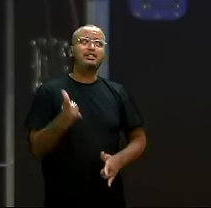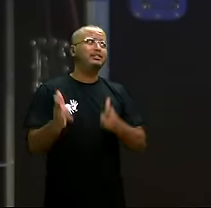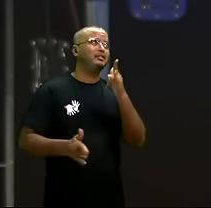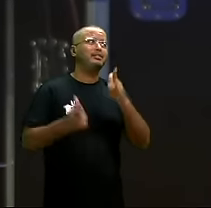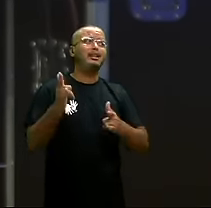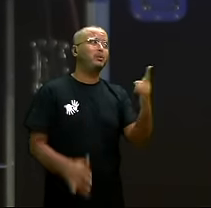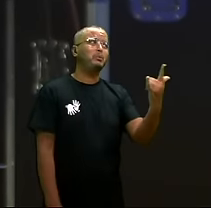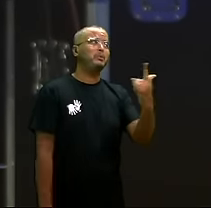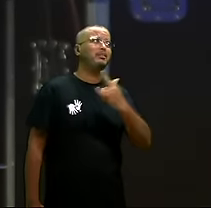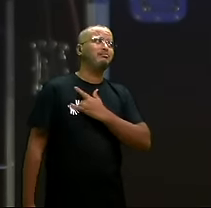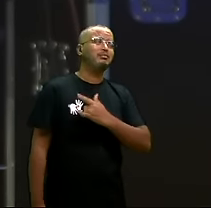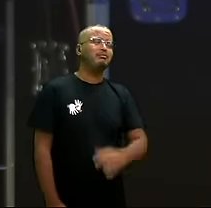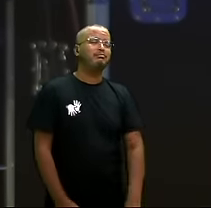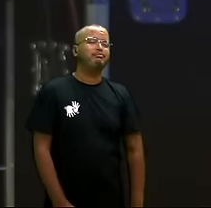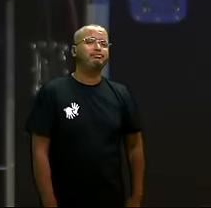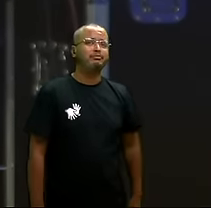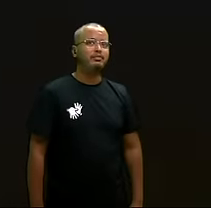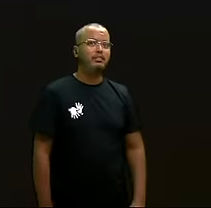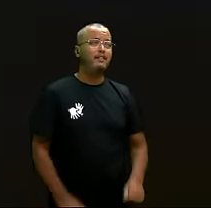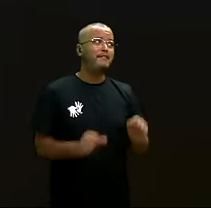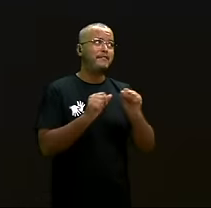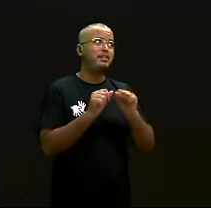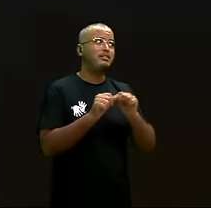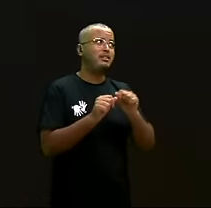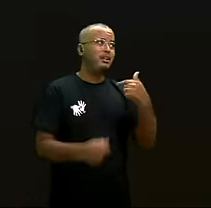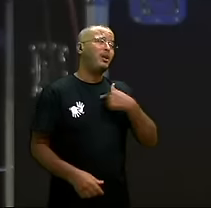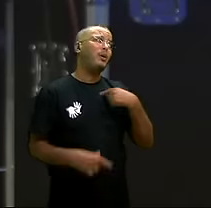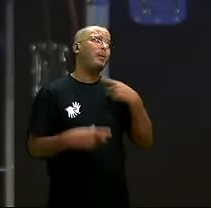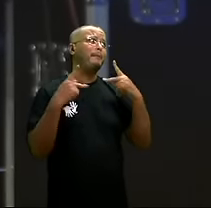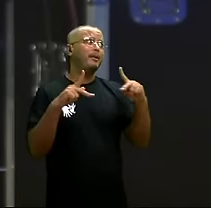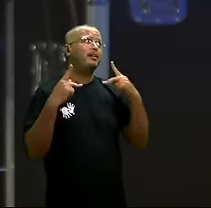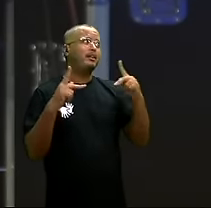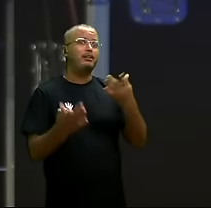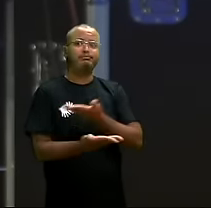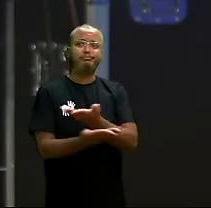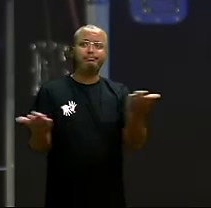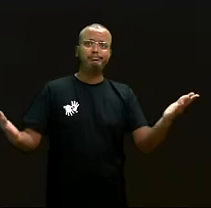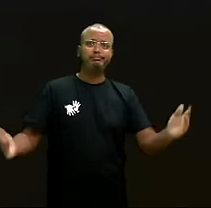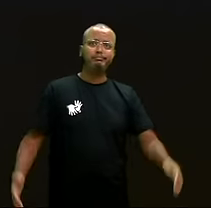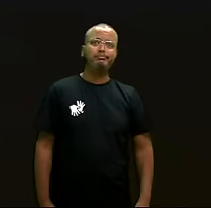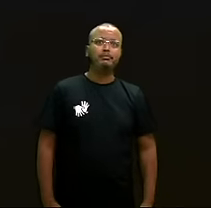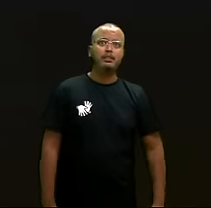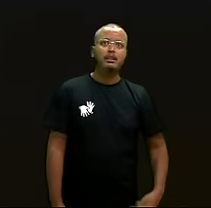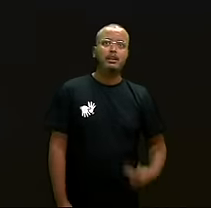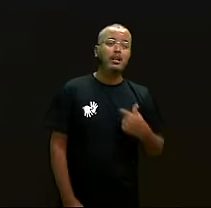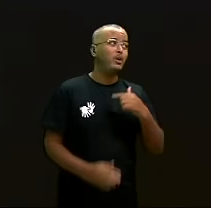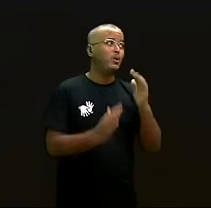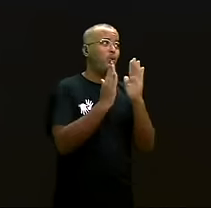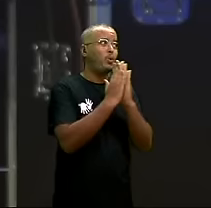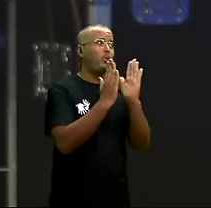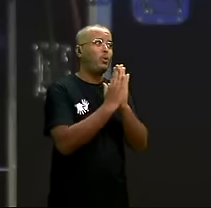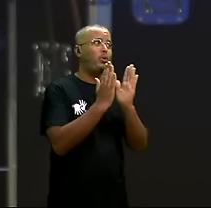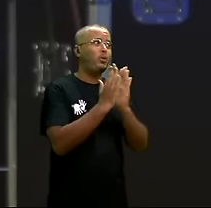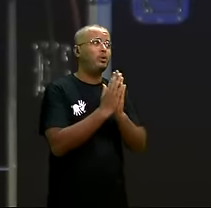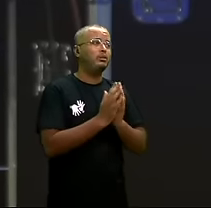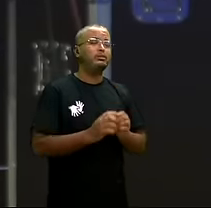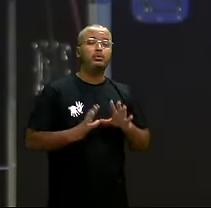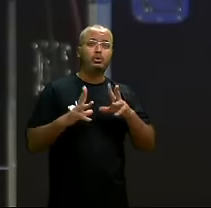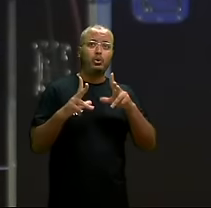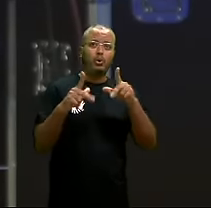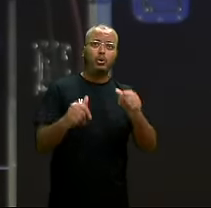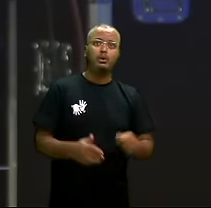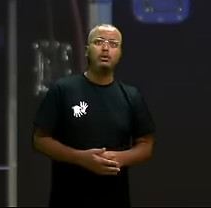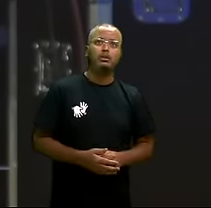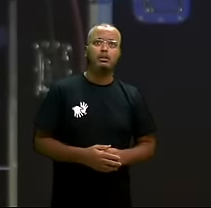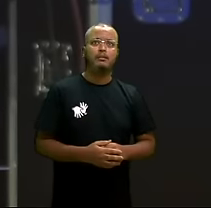eu sabia. Cara, eu dava umas olhadas assim, eu falava assim. Eu só não orei Ave Maria, irmão. Pai Nosso, eu falei umas 3 vezes: Pai Nosso está no céu, santificado